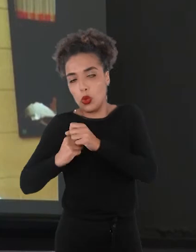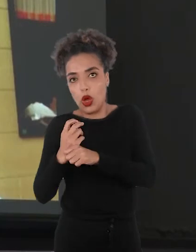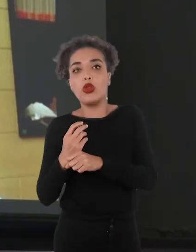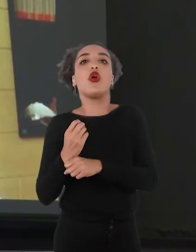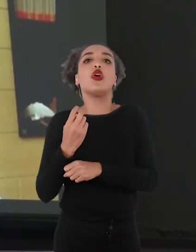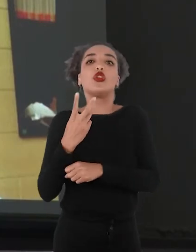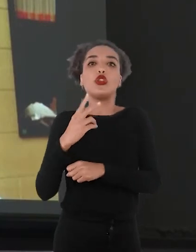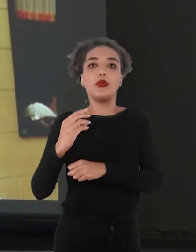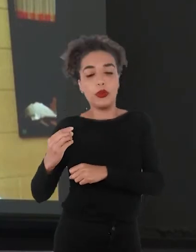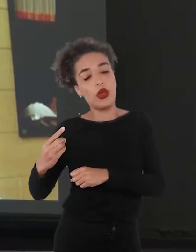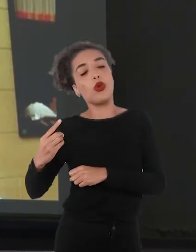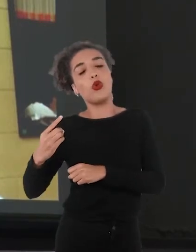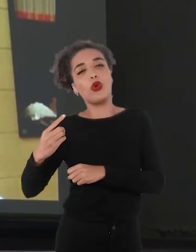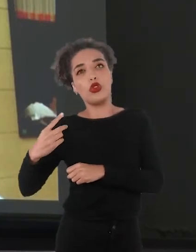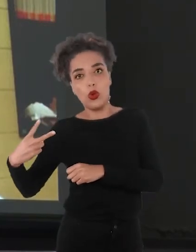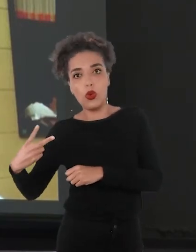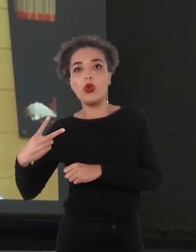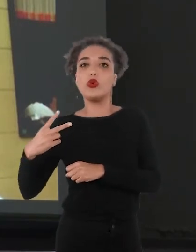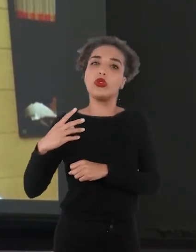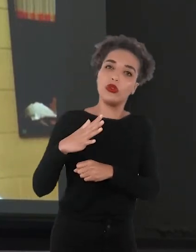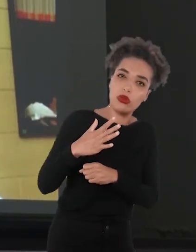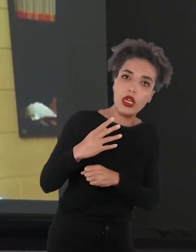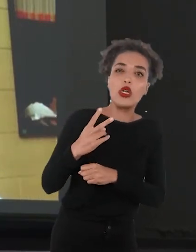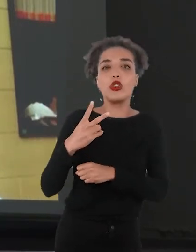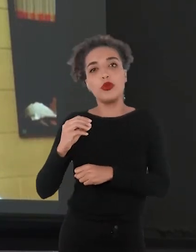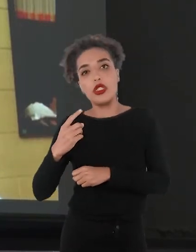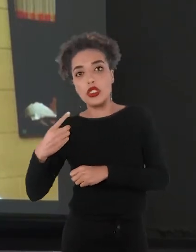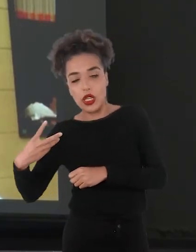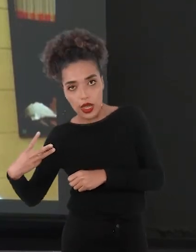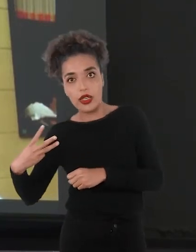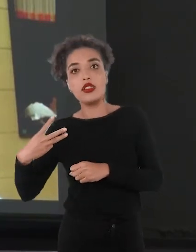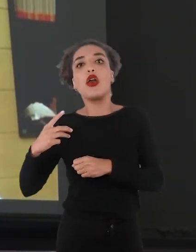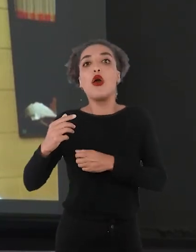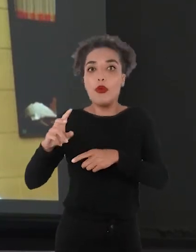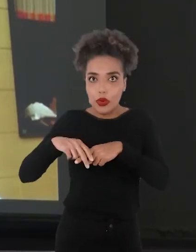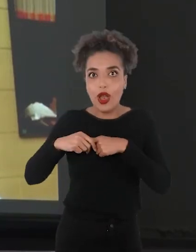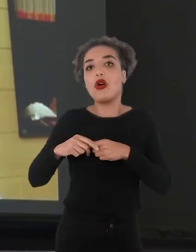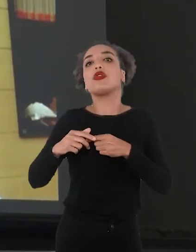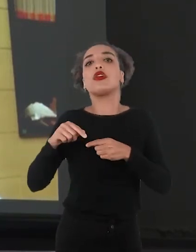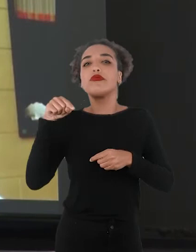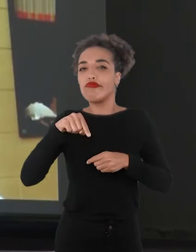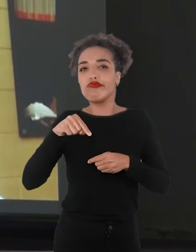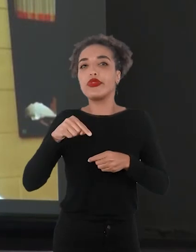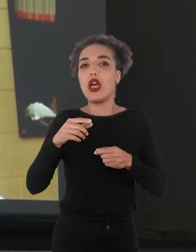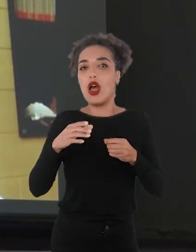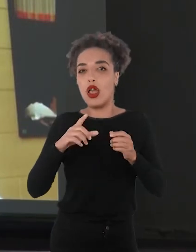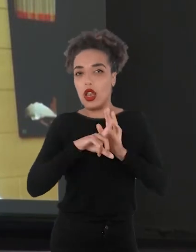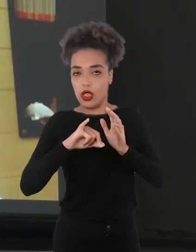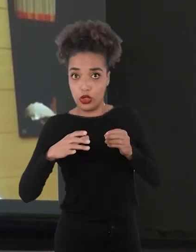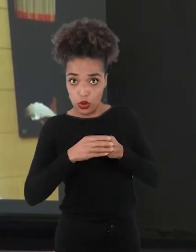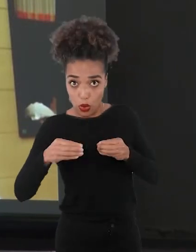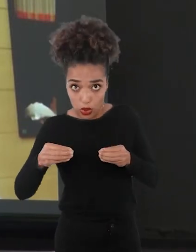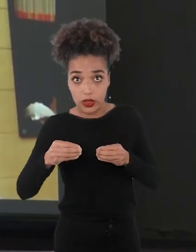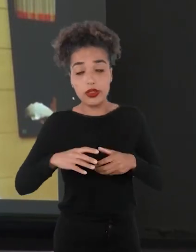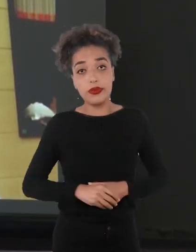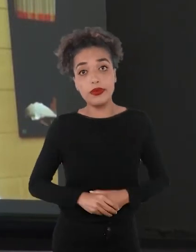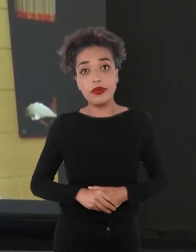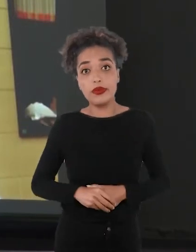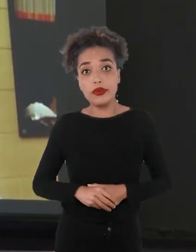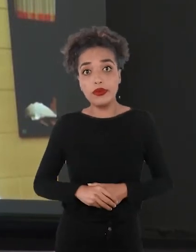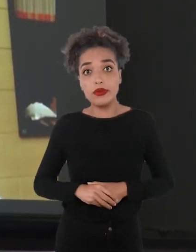2003, pela autonomia universitária, que se acentua depois com a lei de cotas, por um lado. Por outro